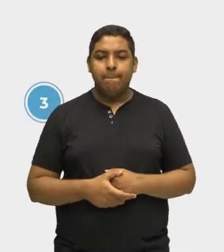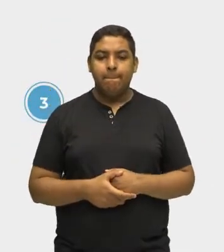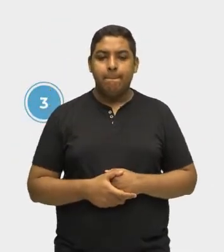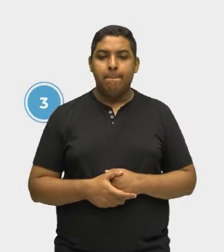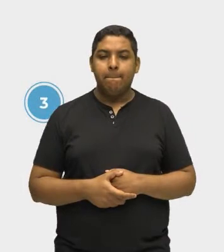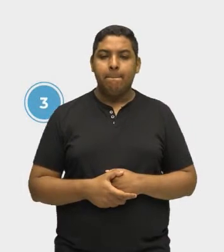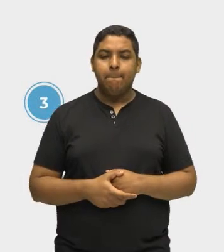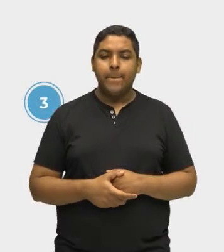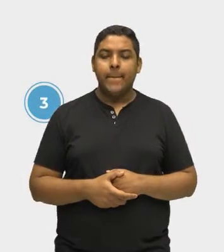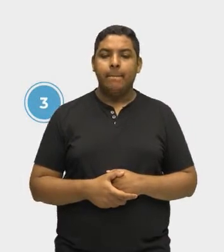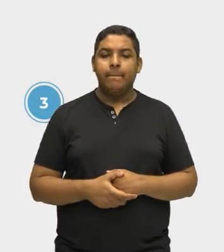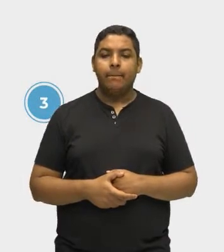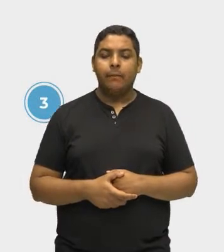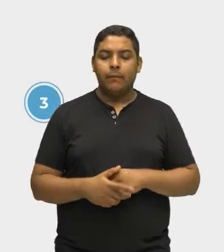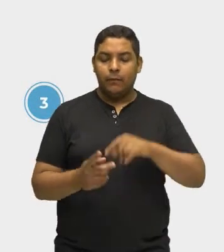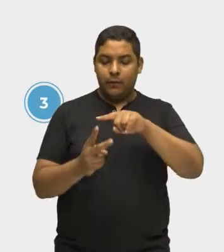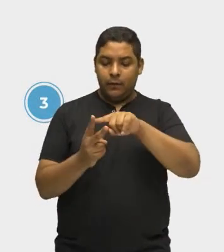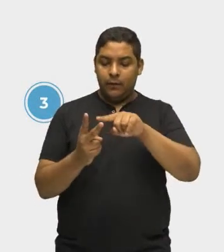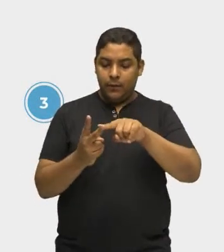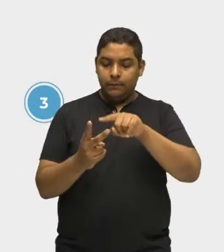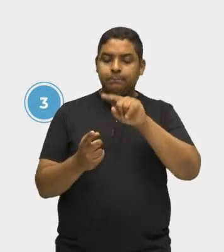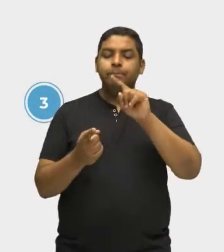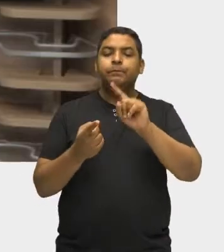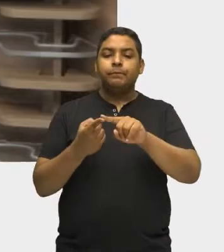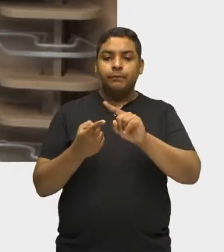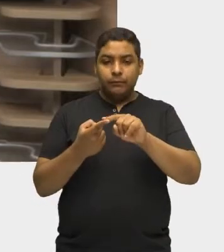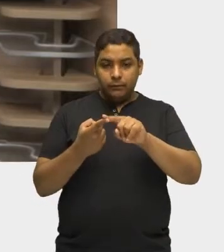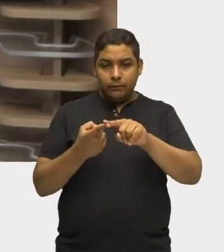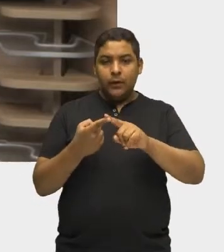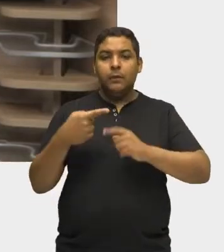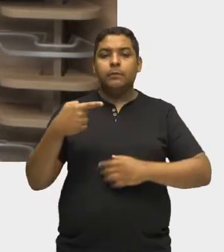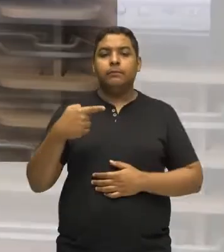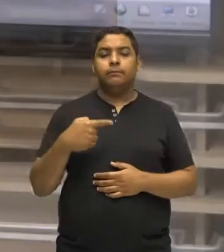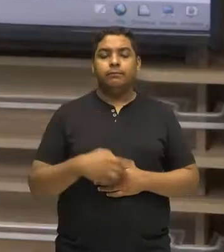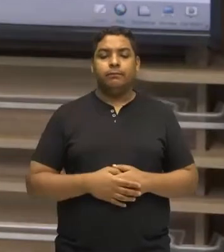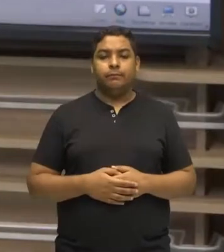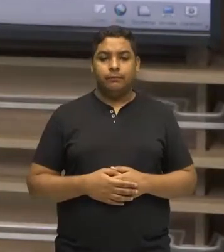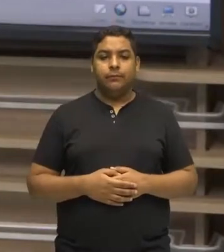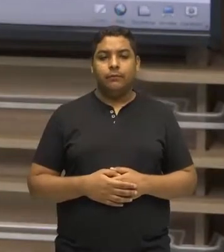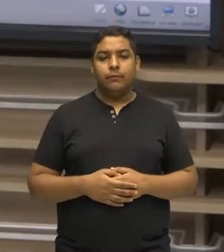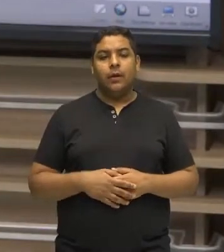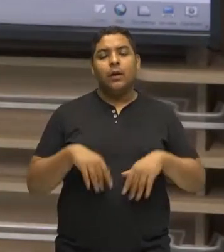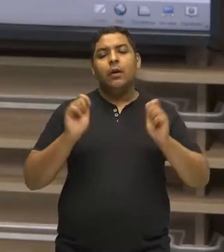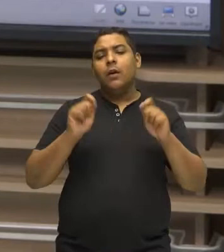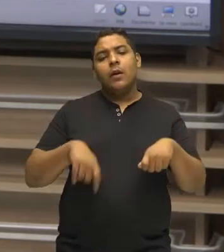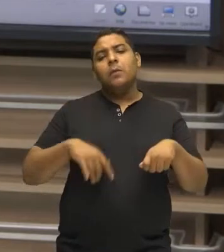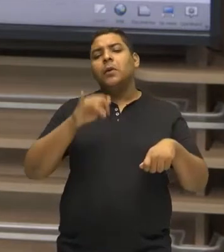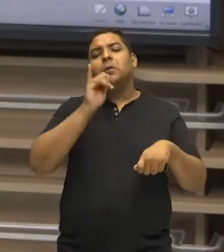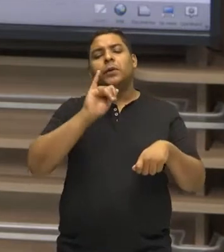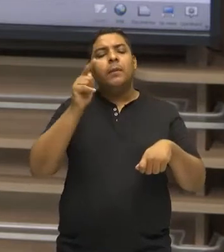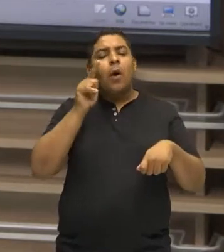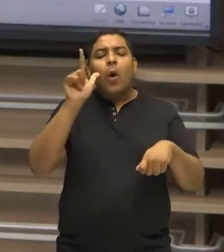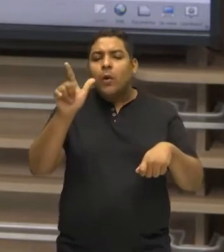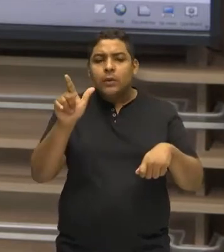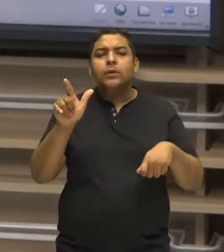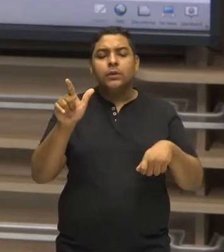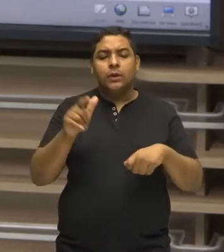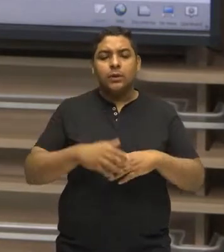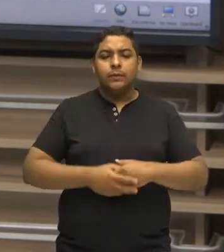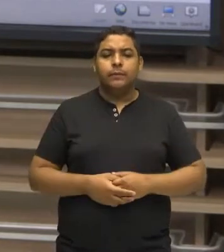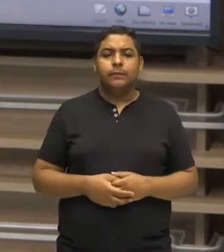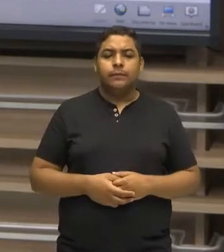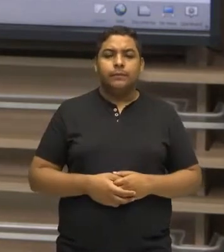e a cor pigmento. A cor pigmento, você pode conseguir essa cor